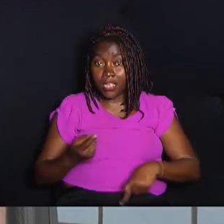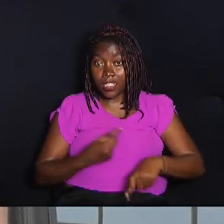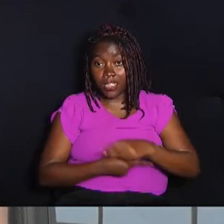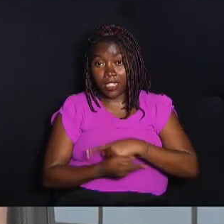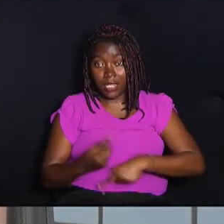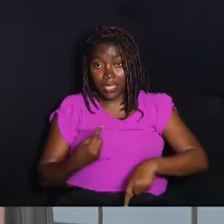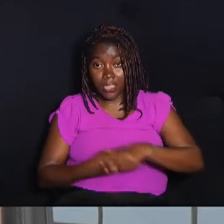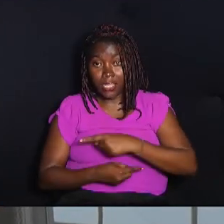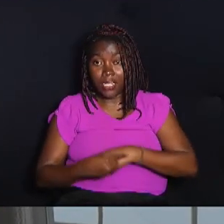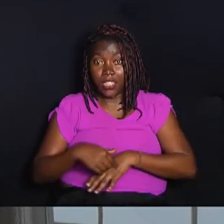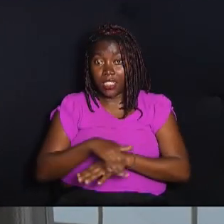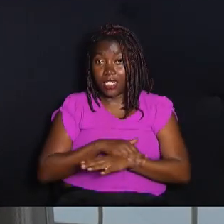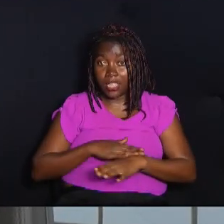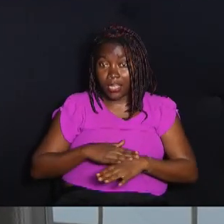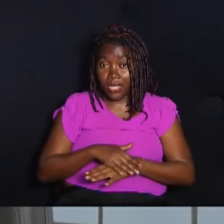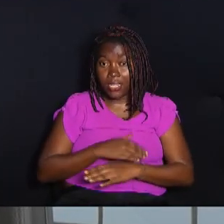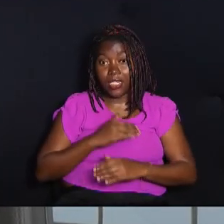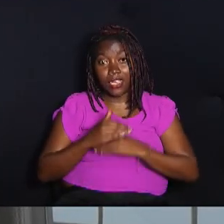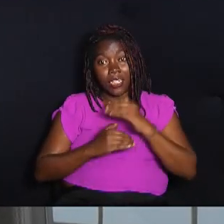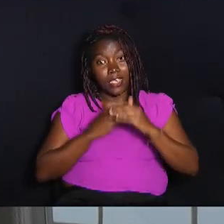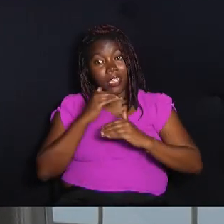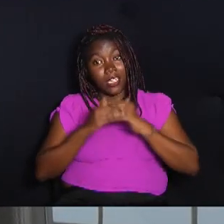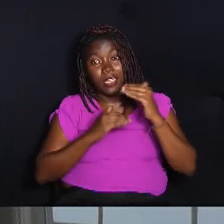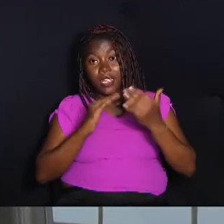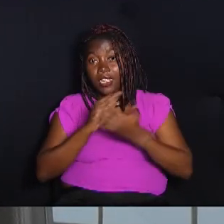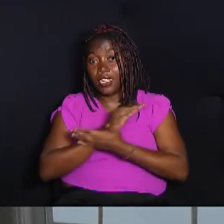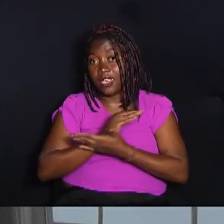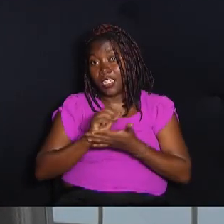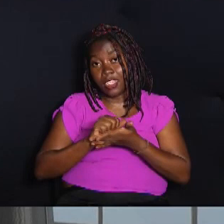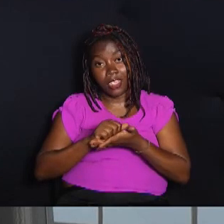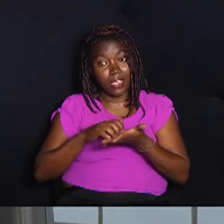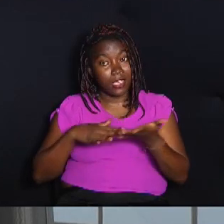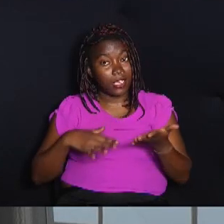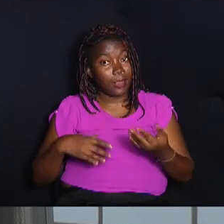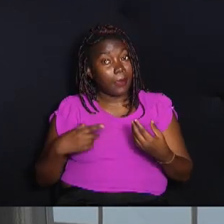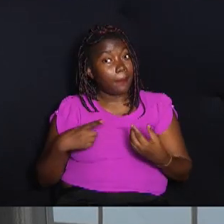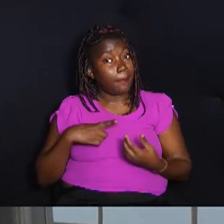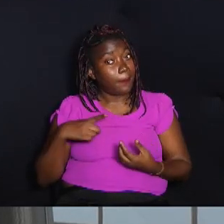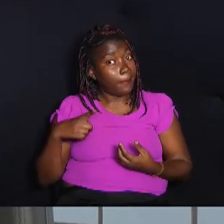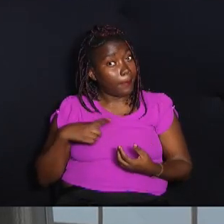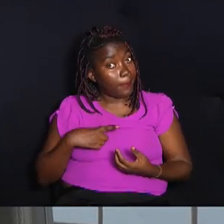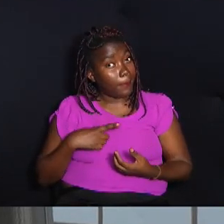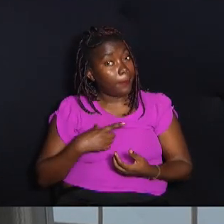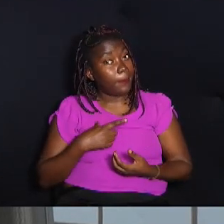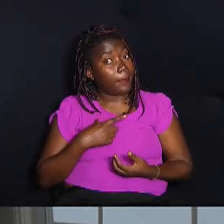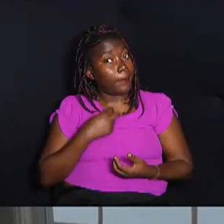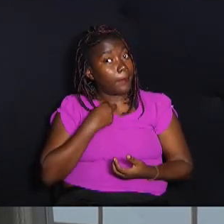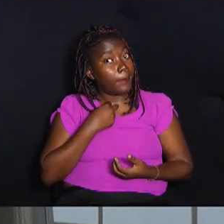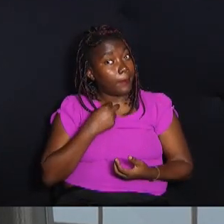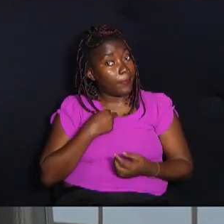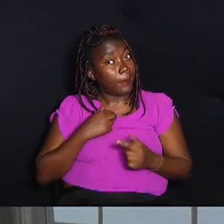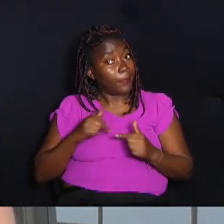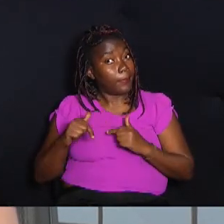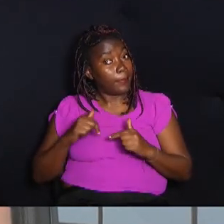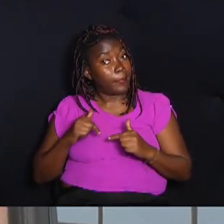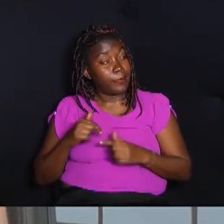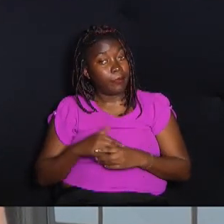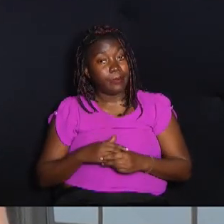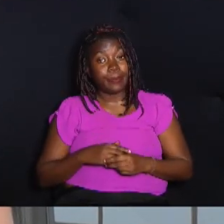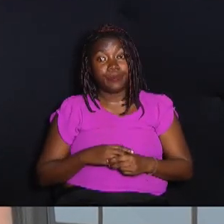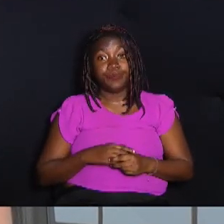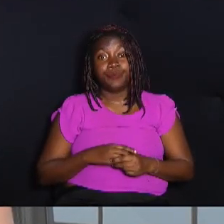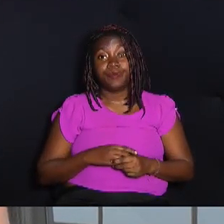socializar, conversar, desenvolver alguma atividade para ter uma ocupação, né, ter